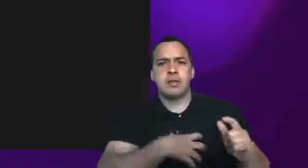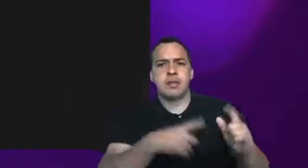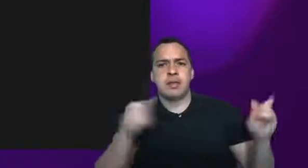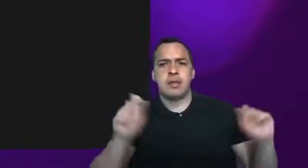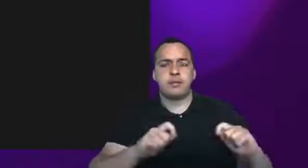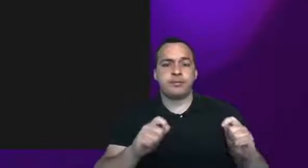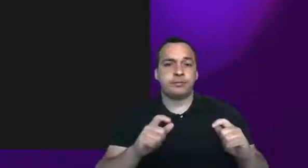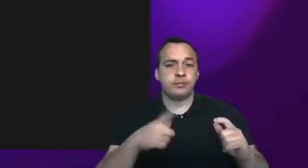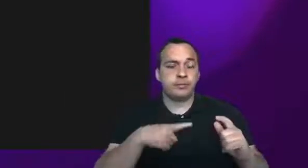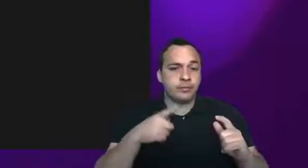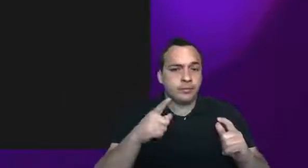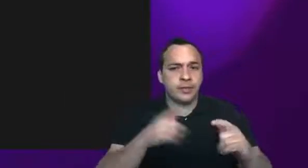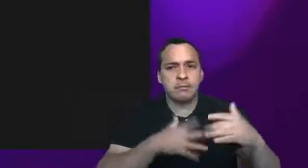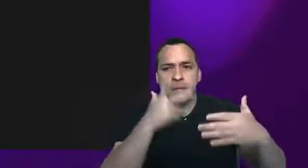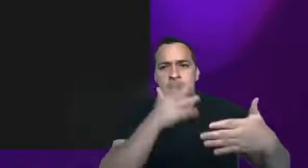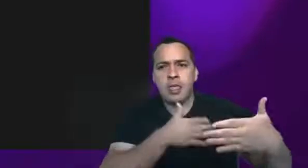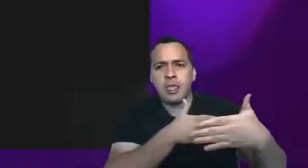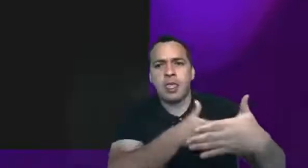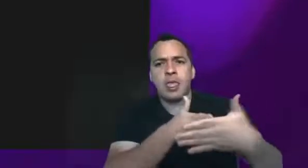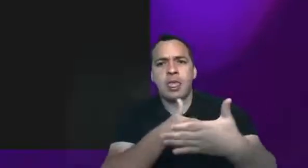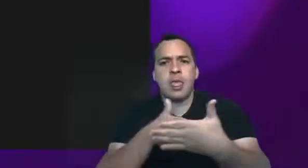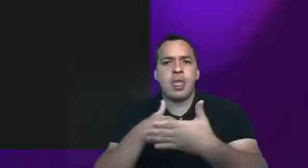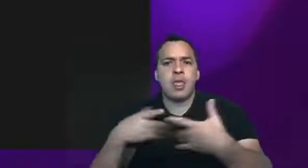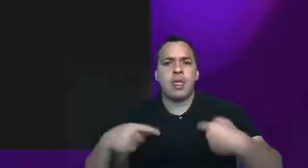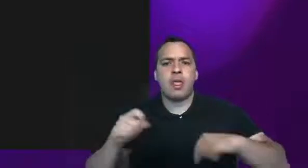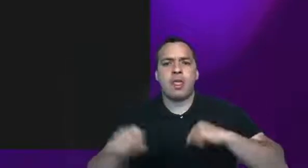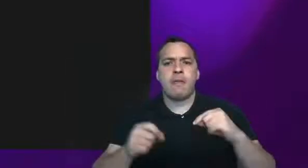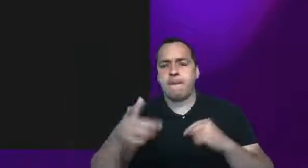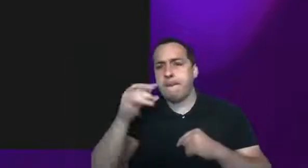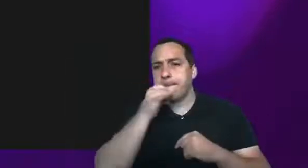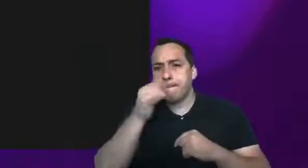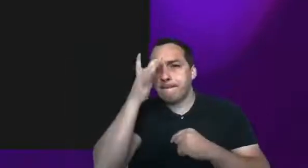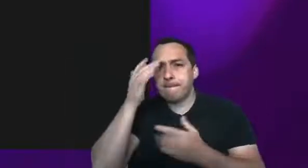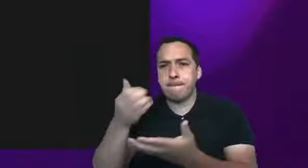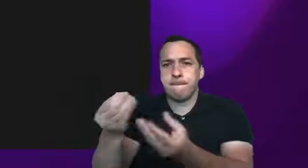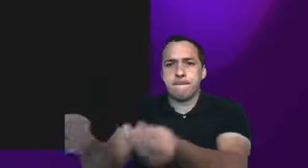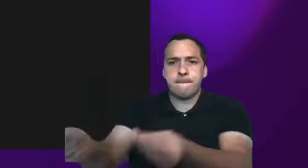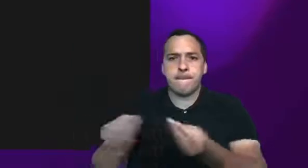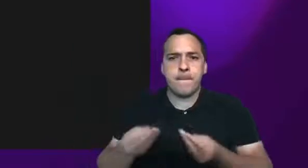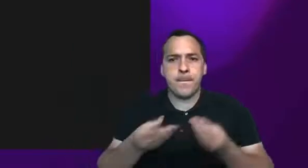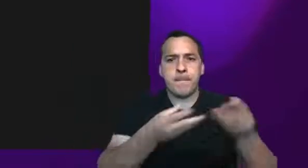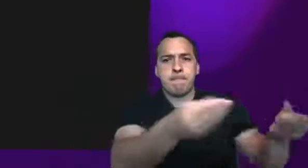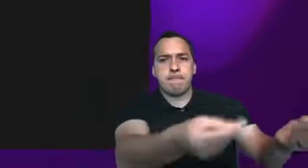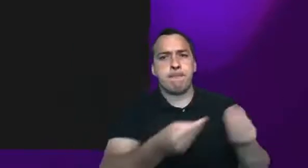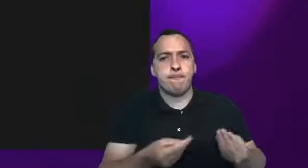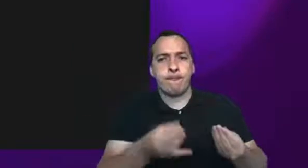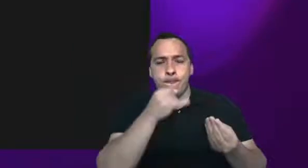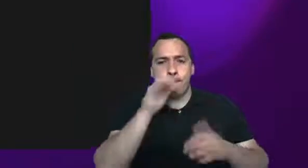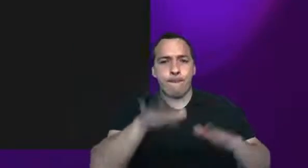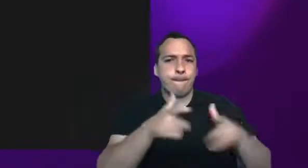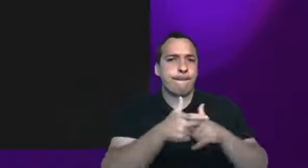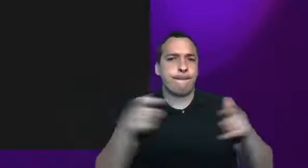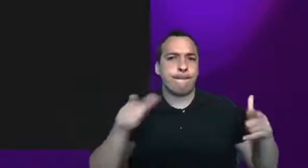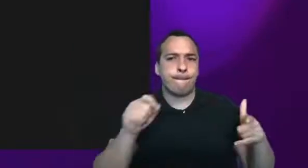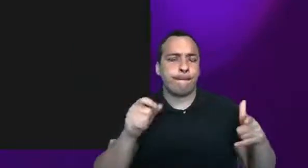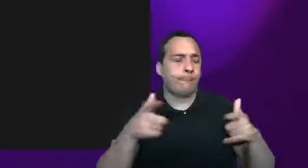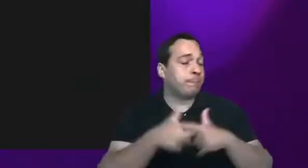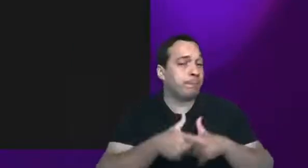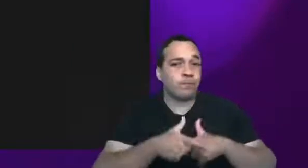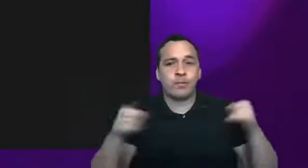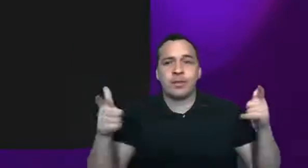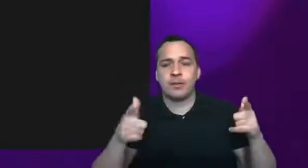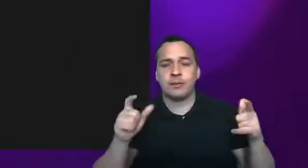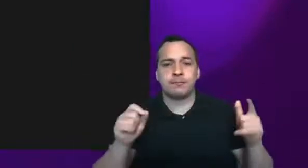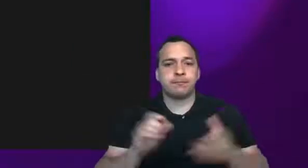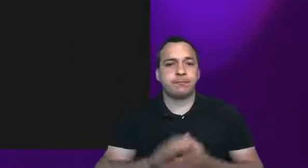nós ficamos limitados à necessidade de um doador. E muitas vezes, esses pacientes, na maioria, a imensa maioria das vezes,